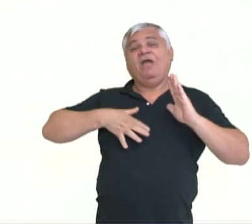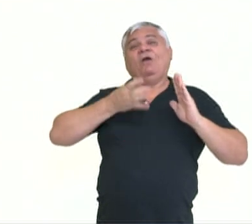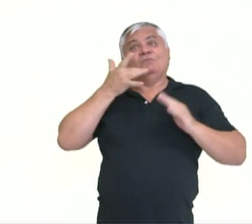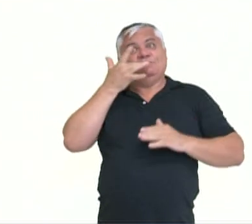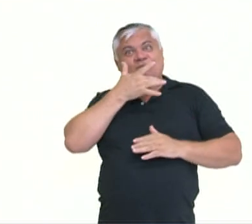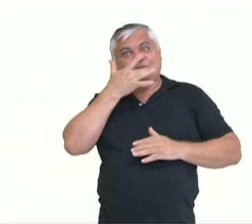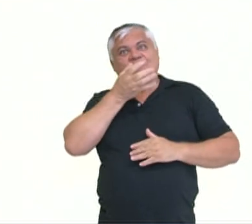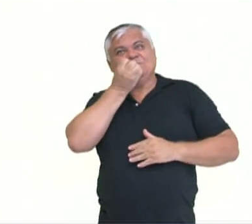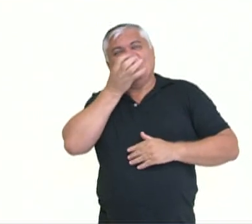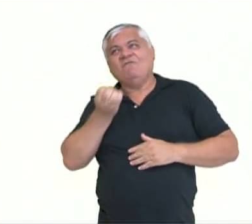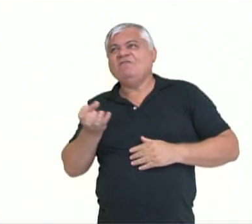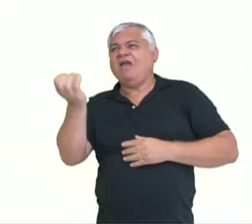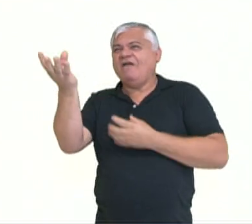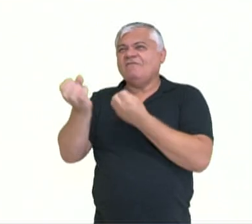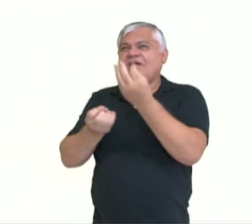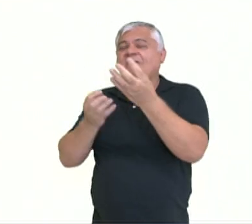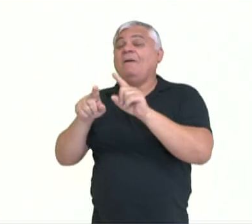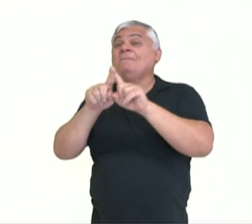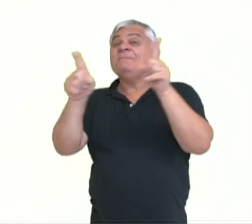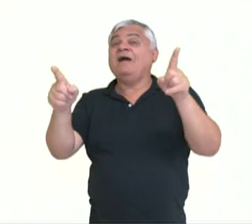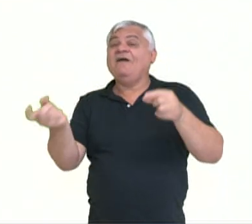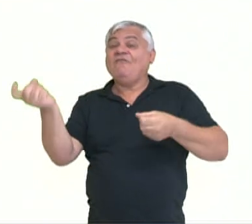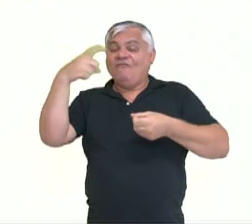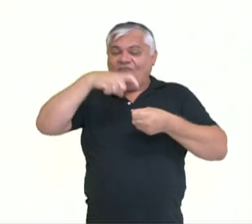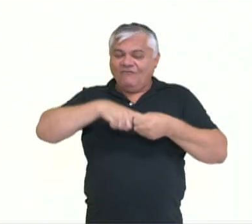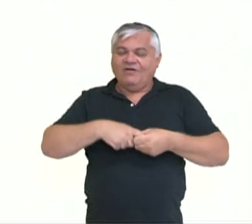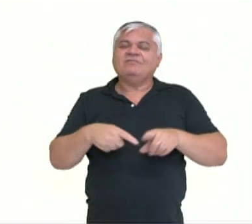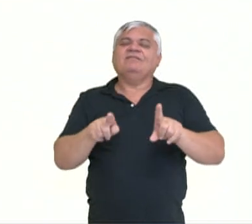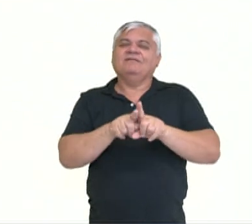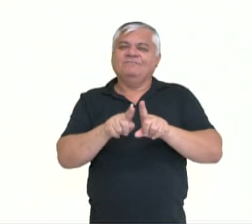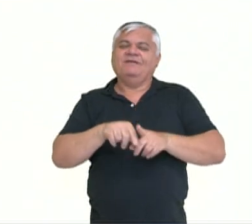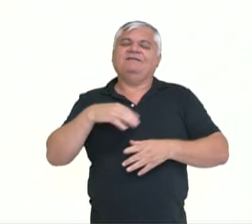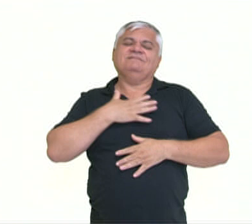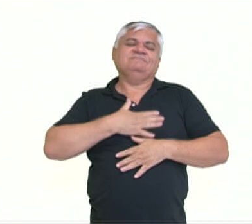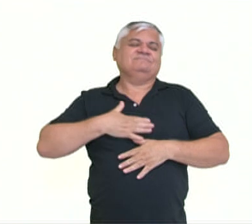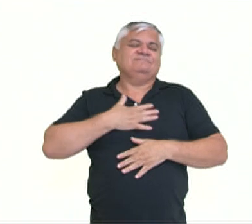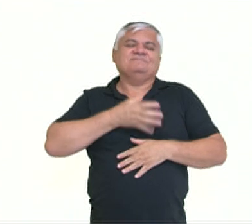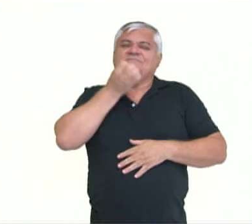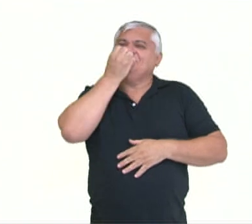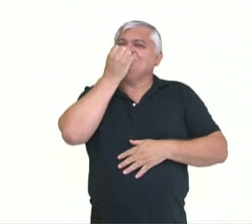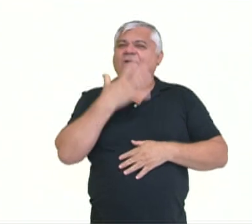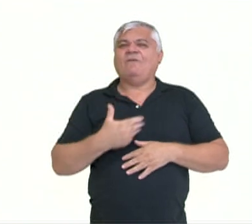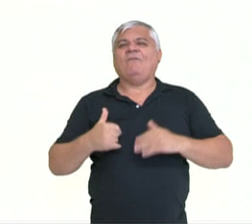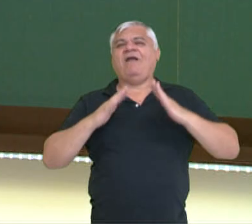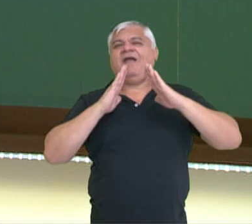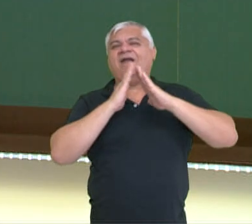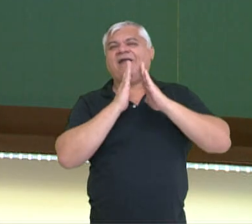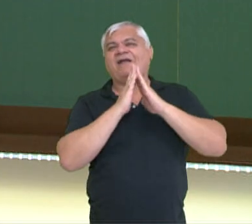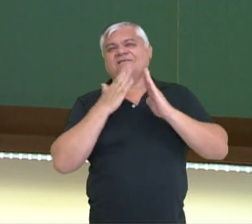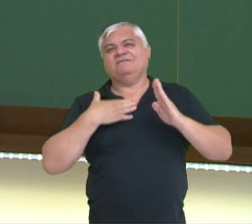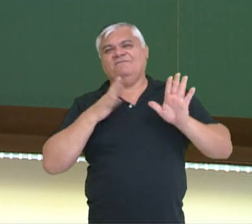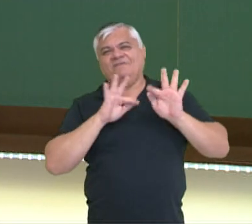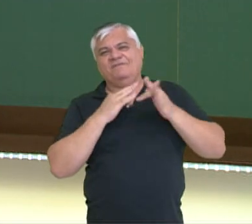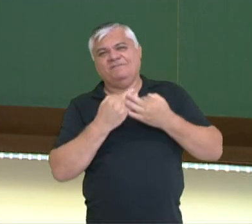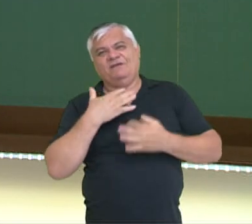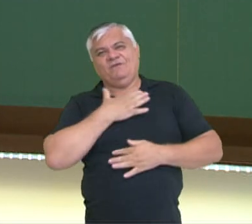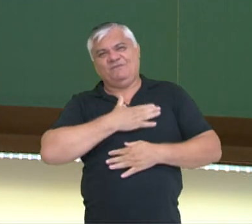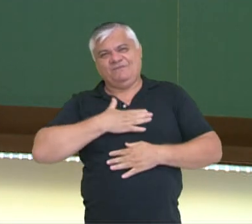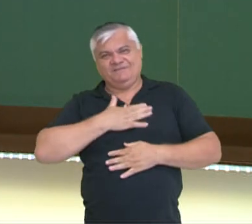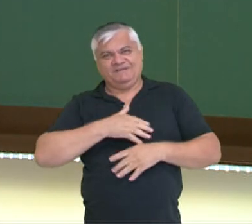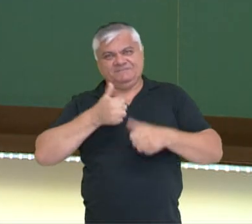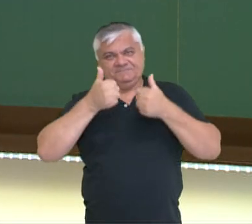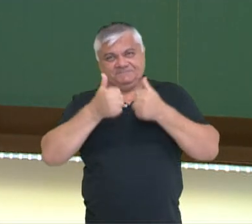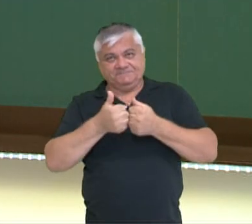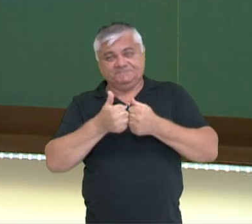muito bom quando nós retornamos, né, para a nossa casa, para o nosso lar, para as pessoas que nós gostamos. Vamos